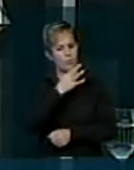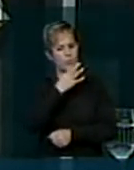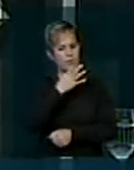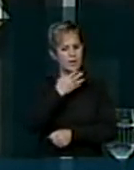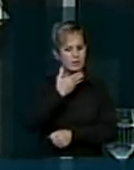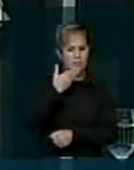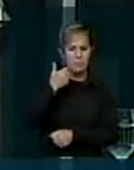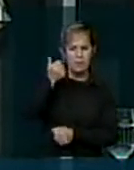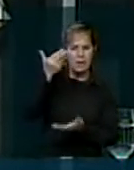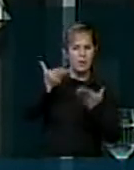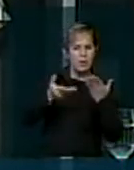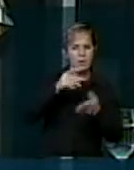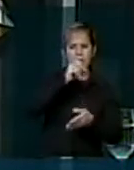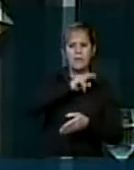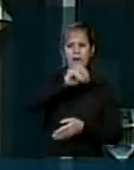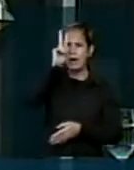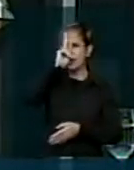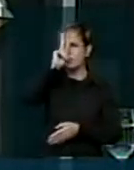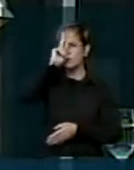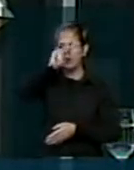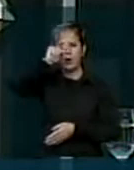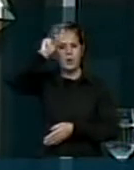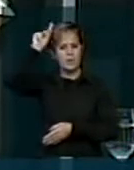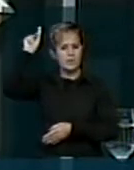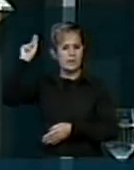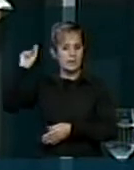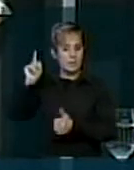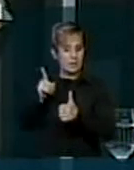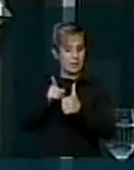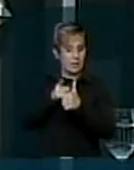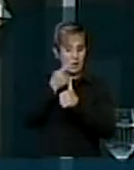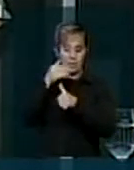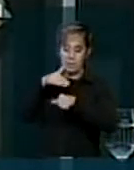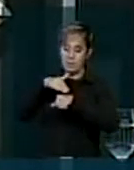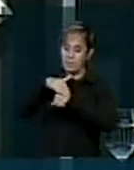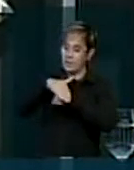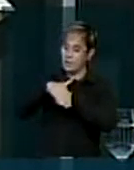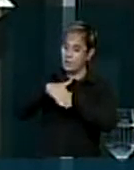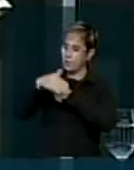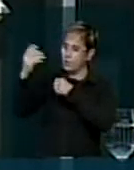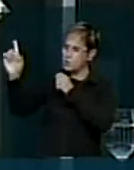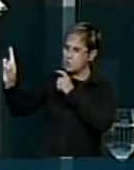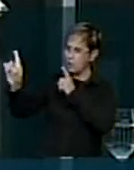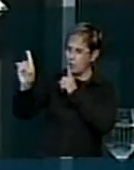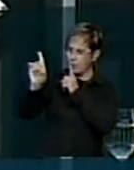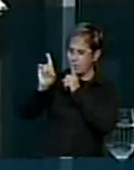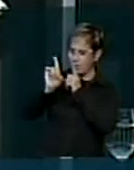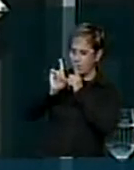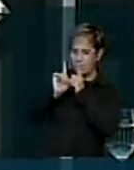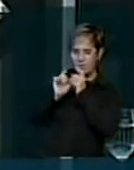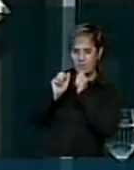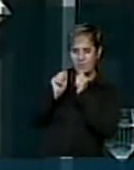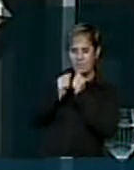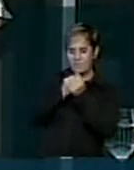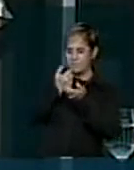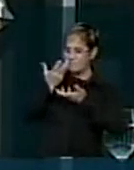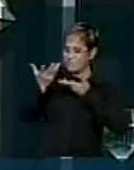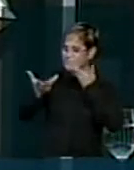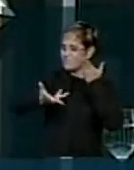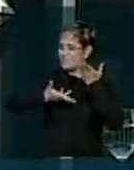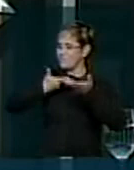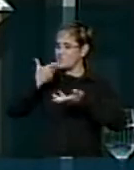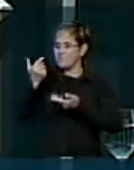que eu a velha história. Na primeira noite, eles se aproximam e roubam a flor do nosso